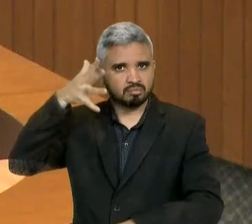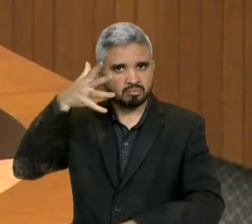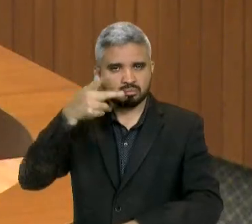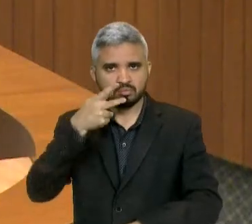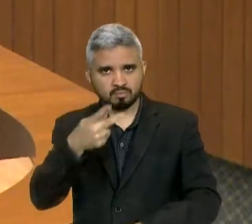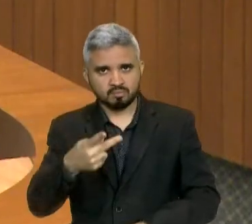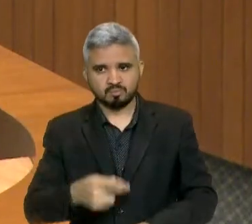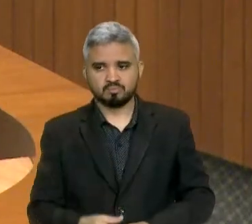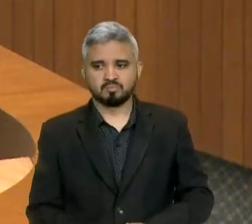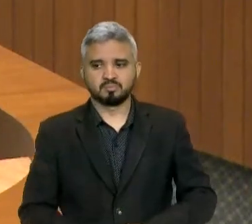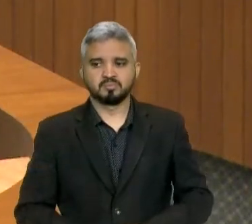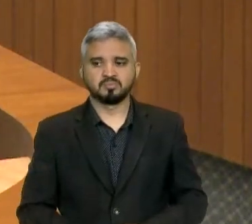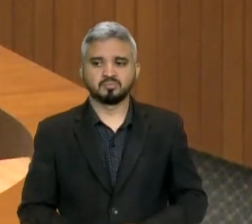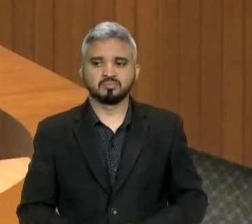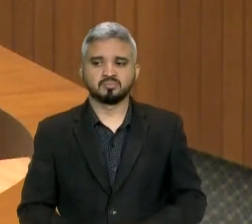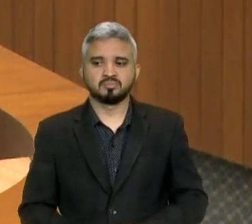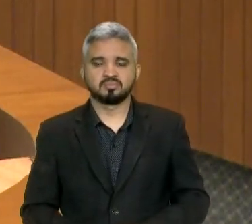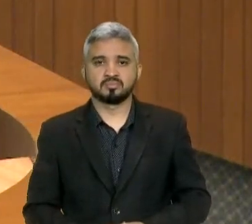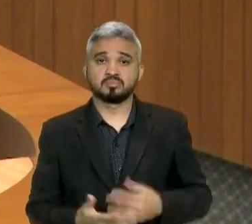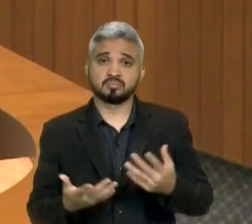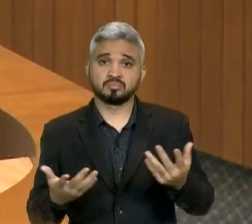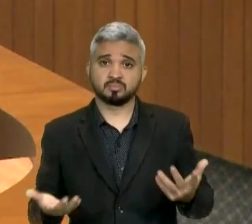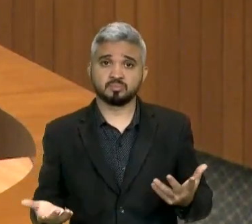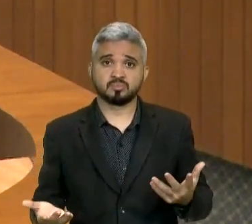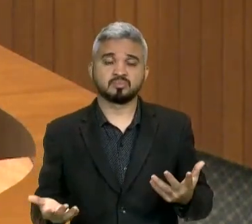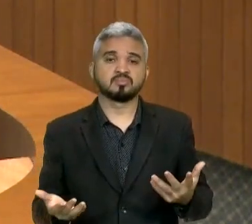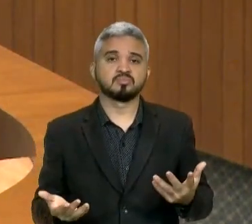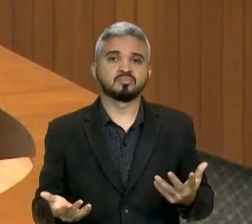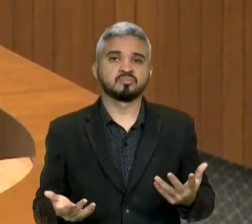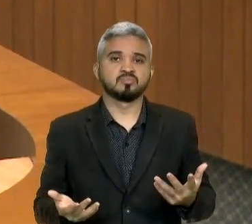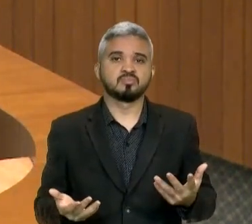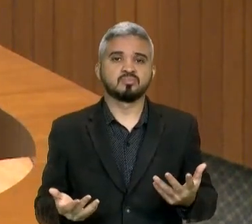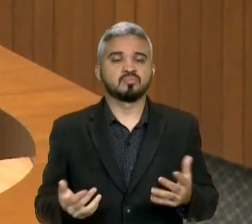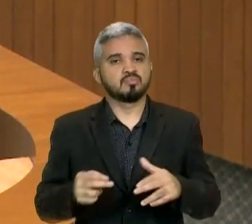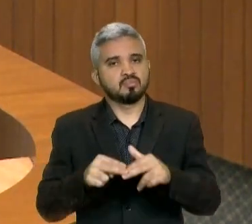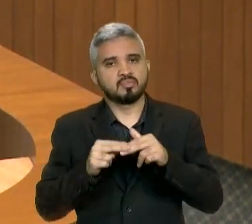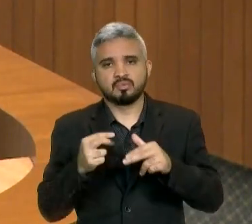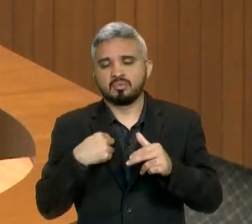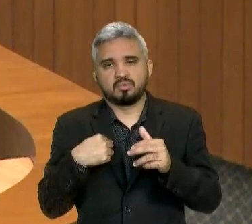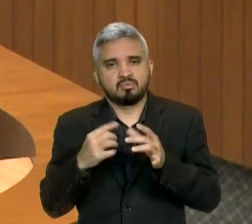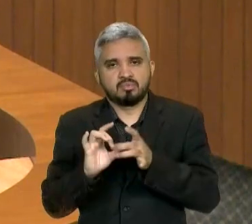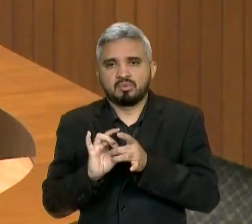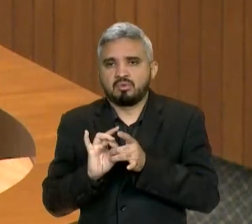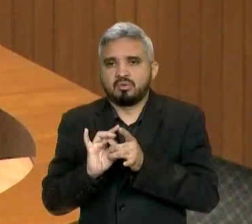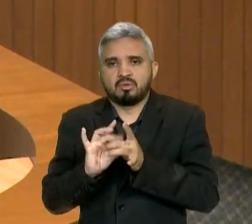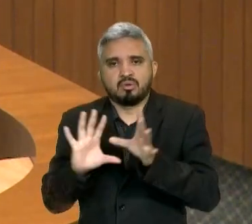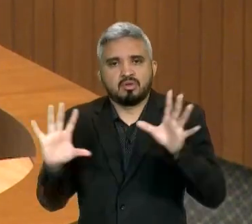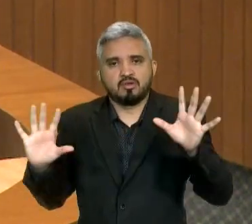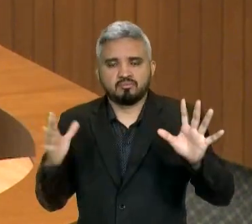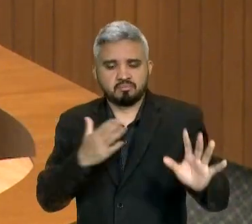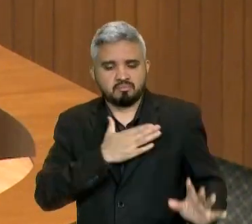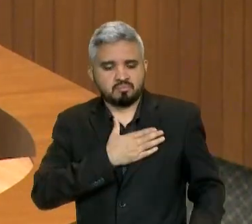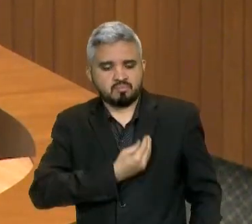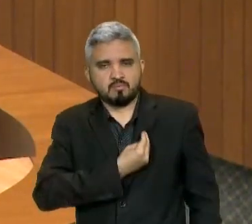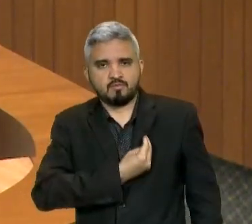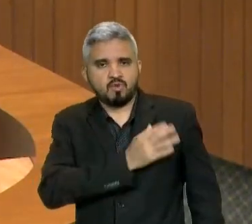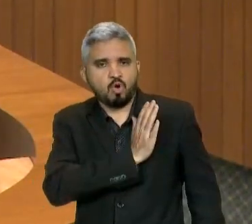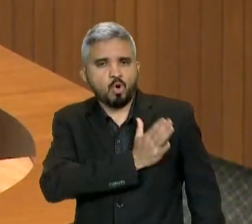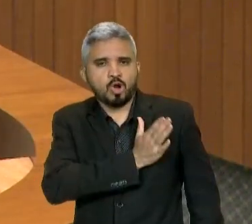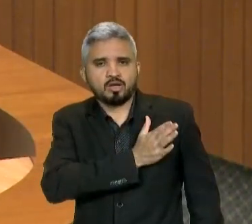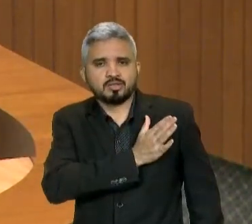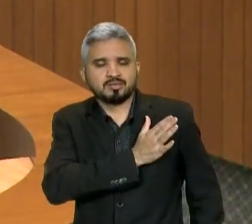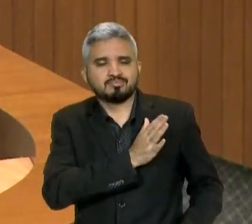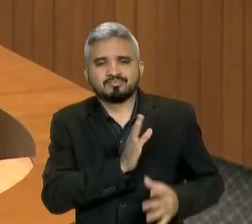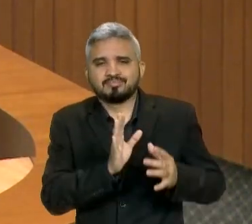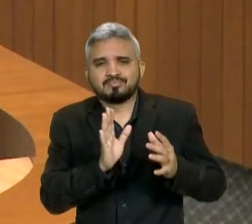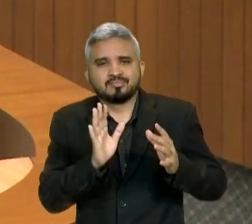Concluindo, deputado. Está concluindo. Mas é uma via que está aberta, eu estou com o coração tranquilo. Hoje caiu a